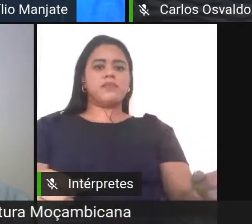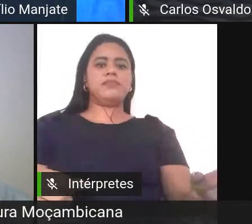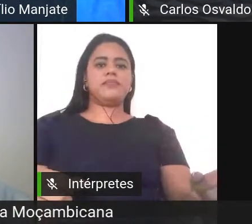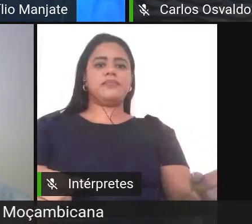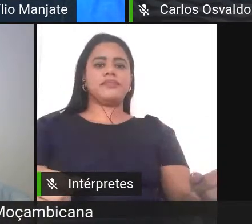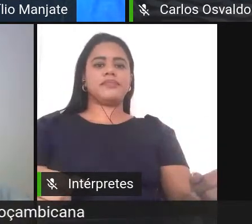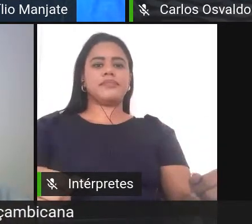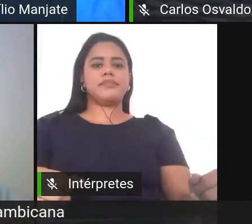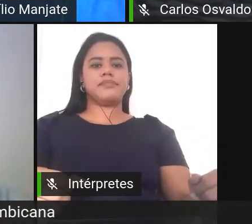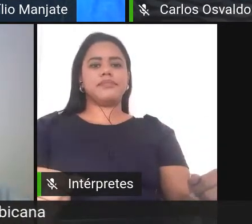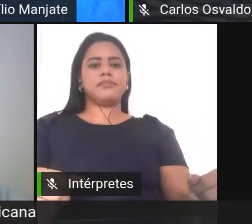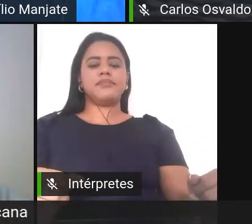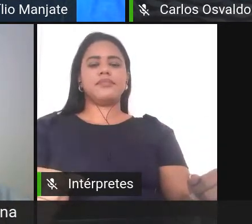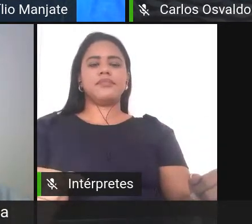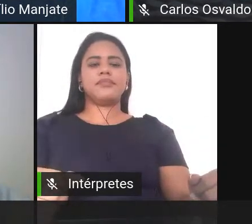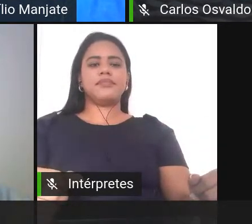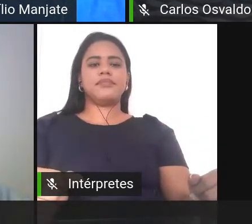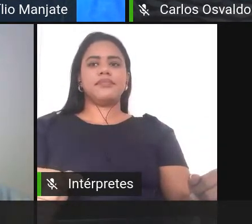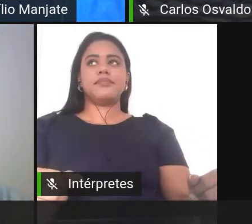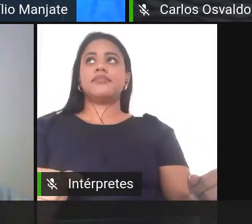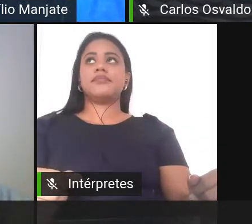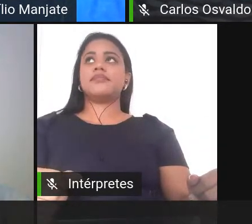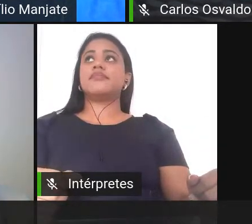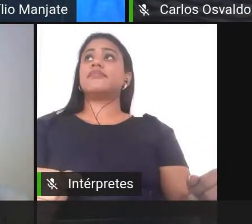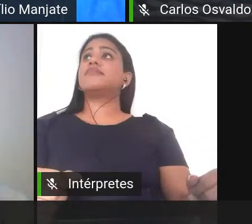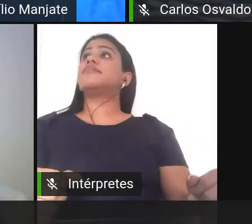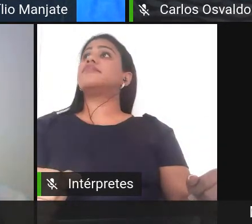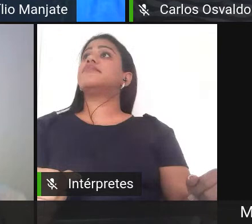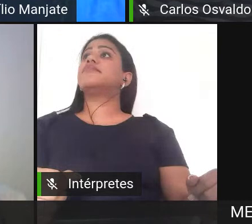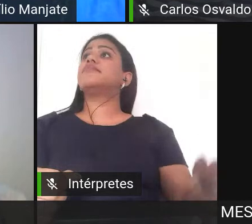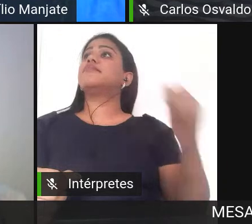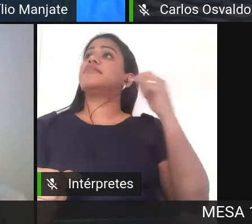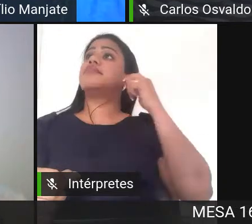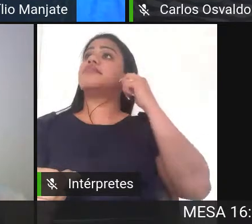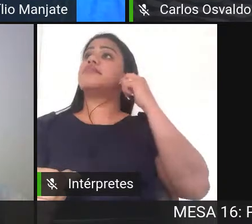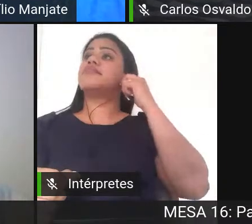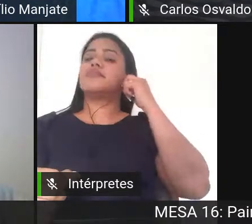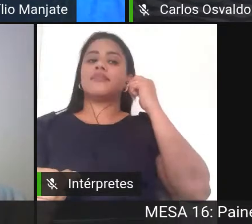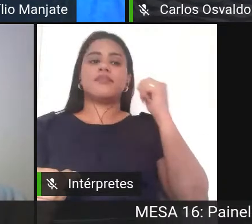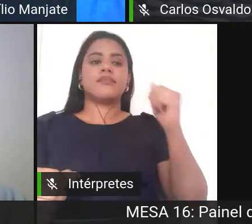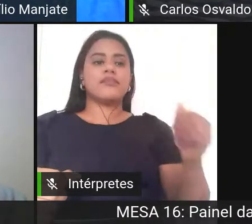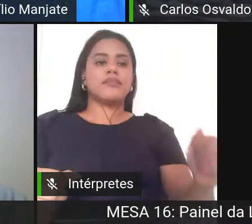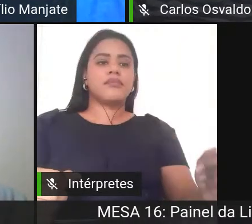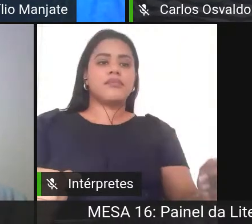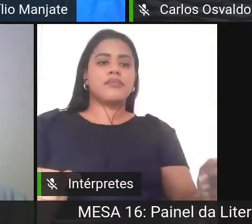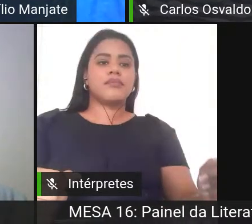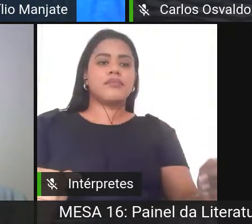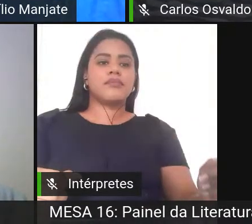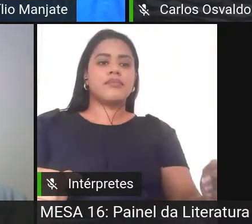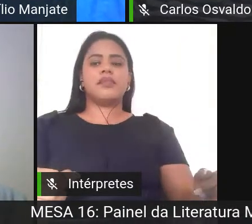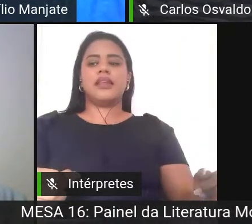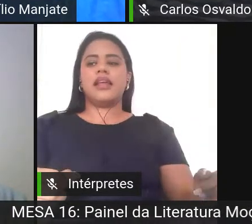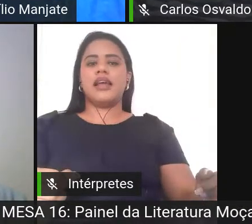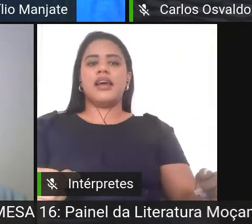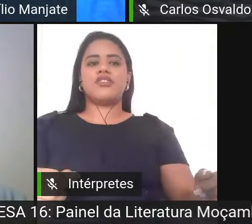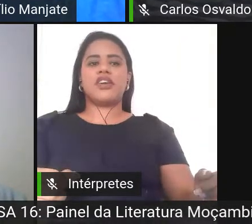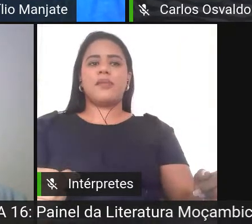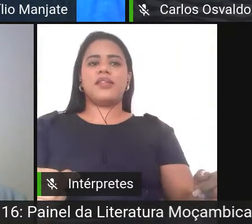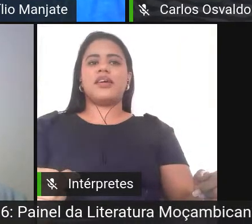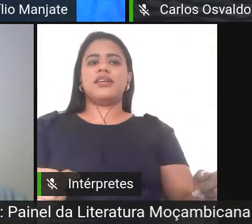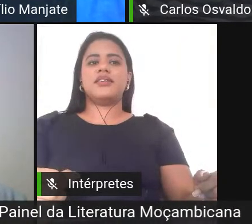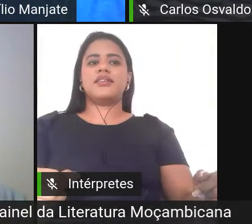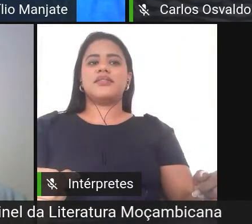escrita, a base da minha escrita são os fatores sociais e políticos. Quem lê o meu